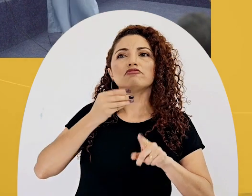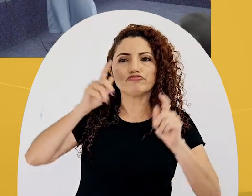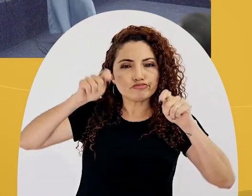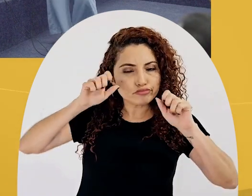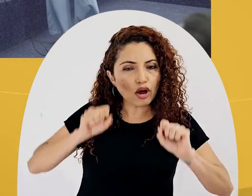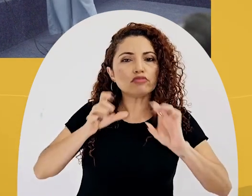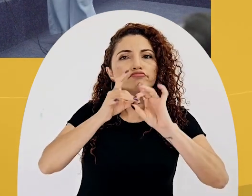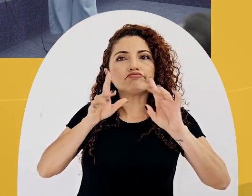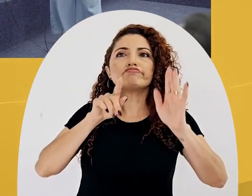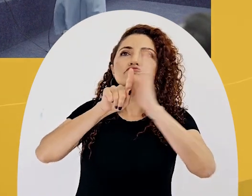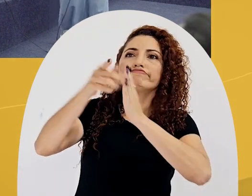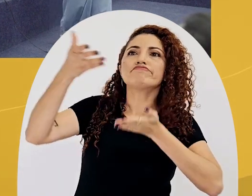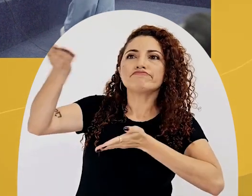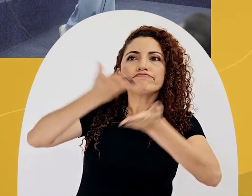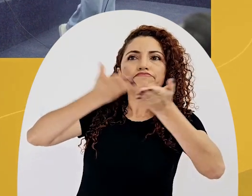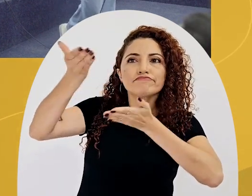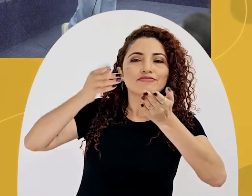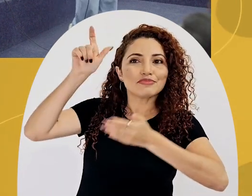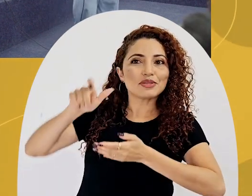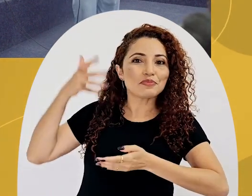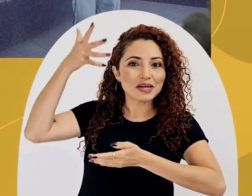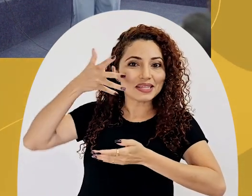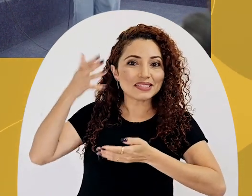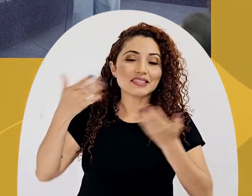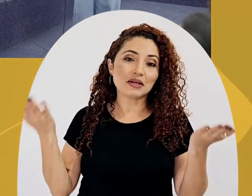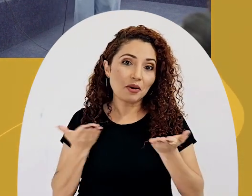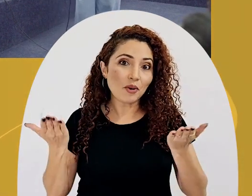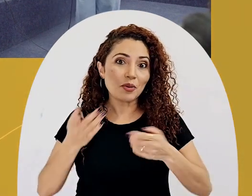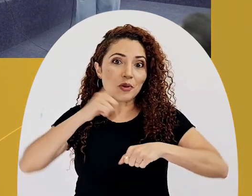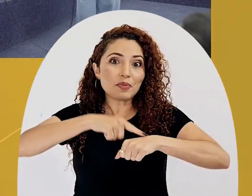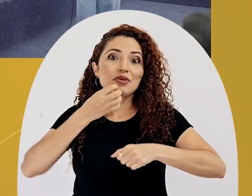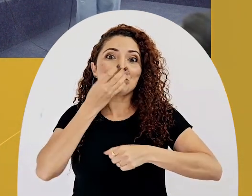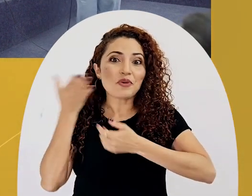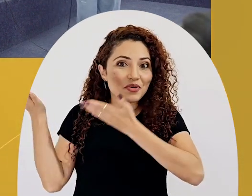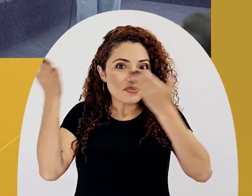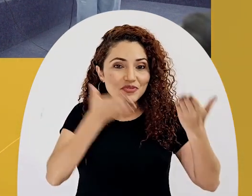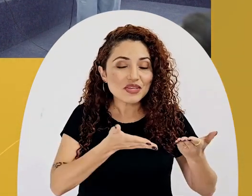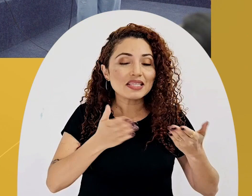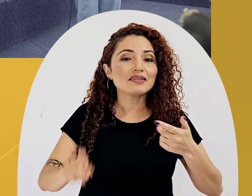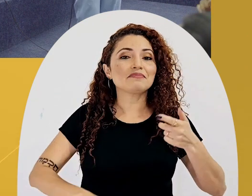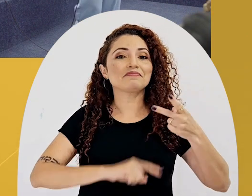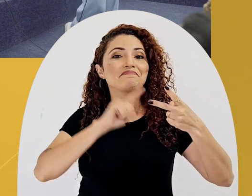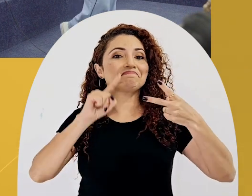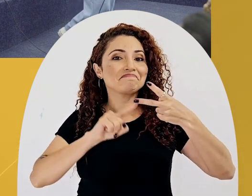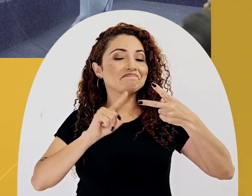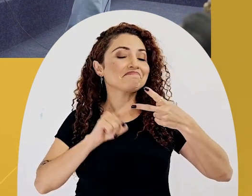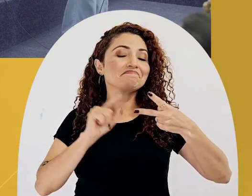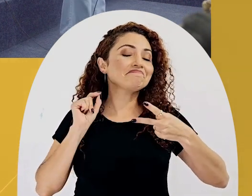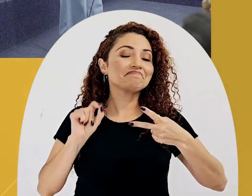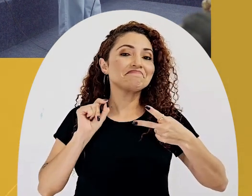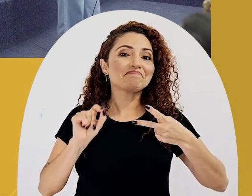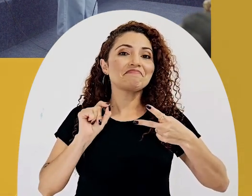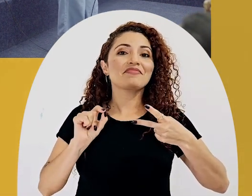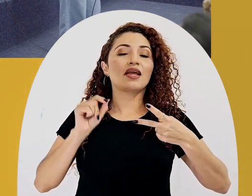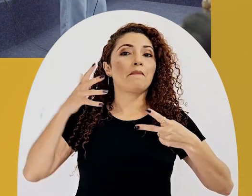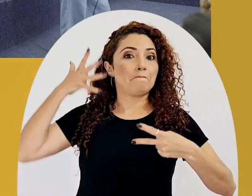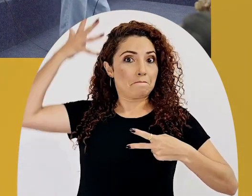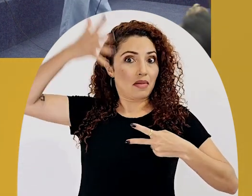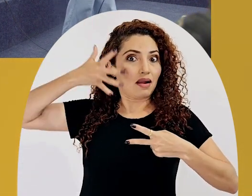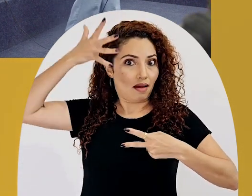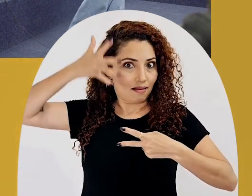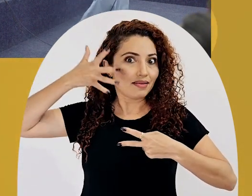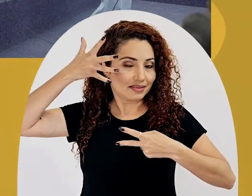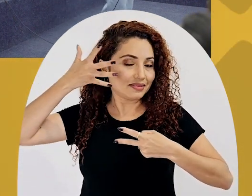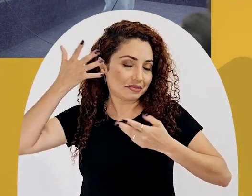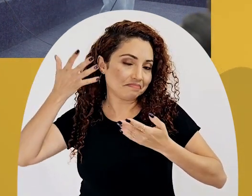A gente está nesse primeiro momento de início, de boas-vindas. Depois a gente vai passar ali para a segunda parte, onde a gente vai ter a palestra de fato, mas